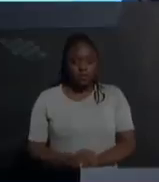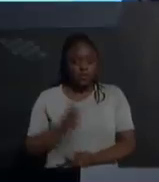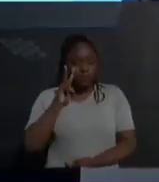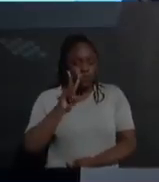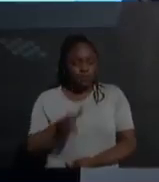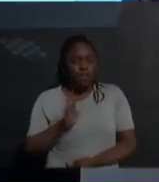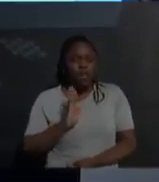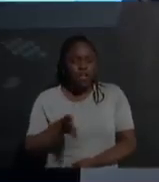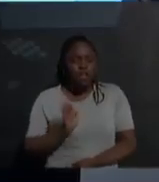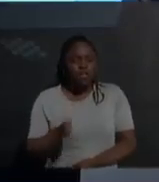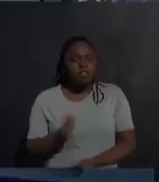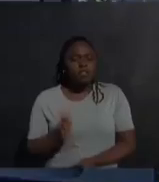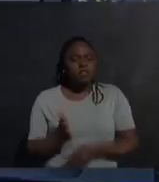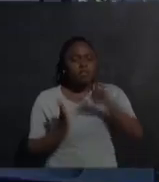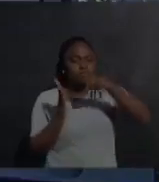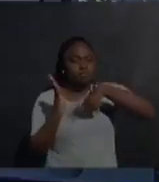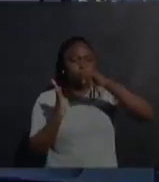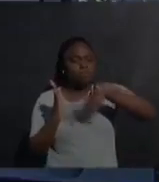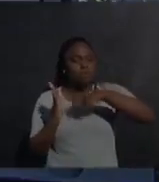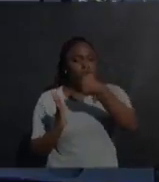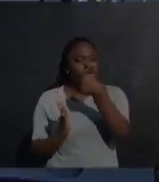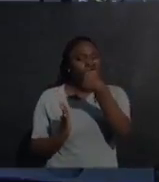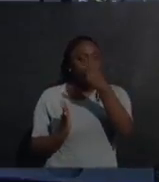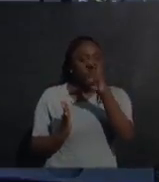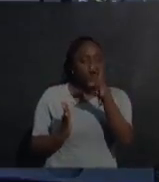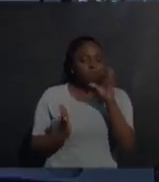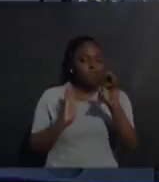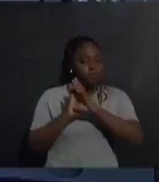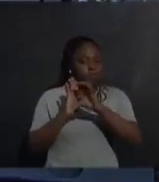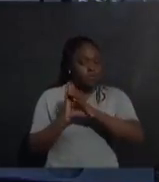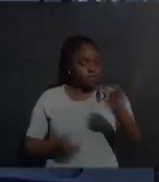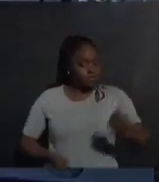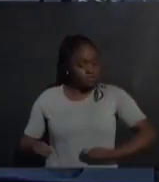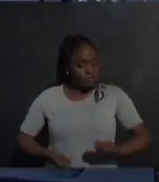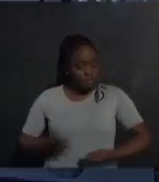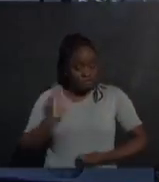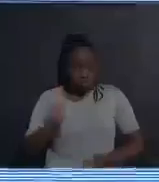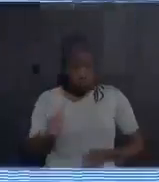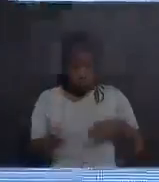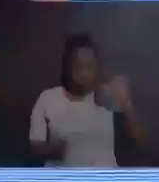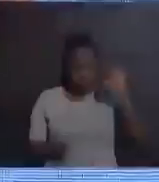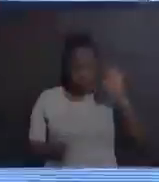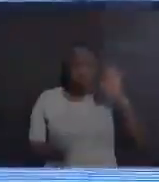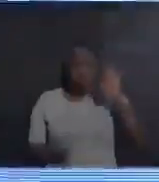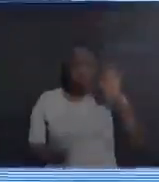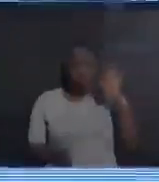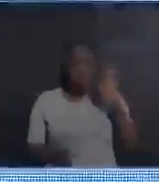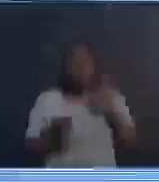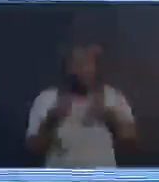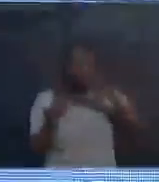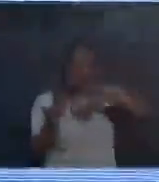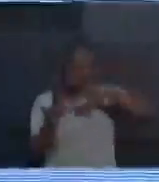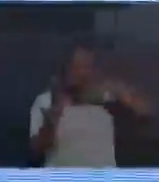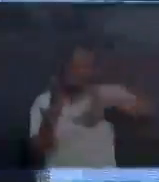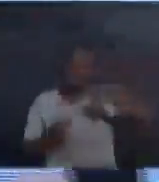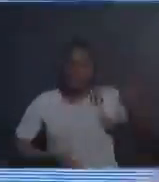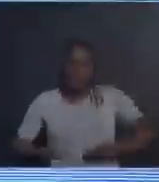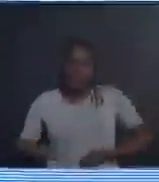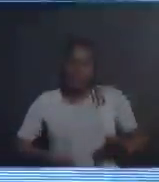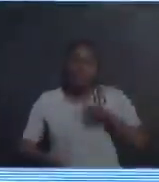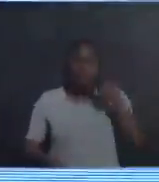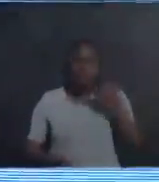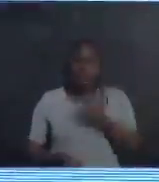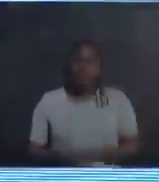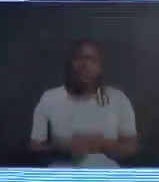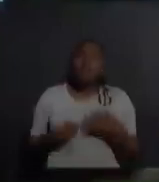Você já leu os 15 primeiros capítulos de Atos? Quem já leu Atos aqui? Você lê esses capítulos de Atos e fala assim,